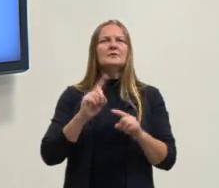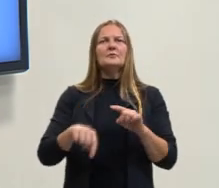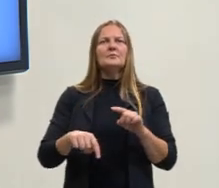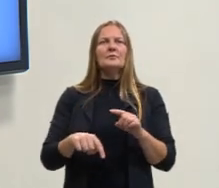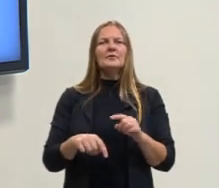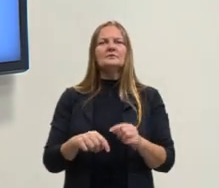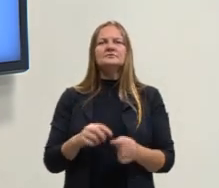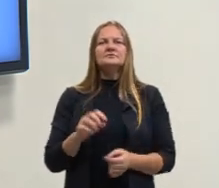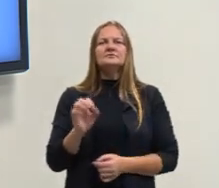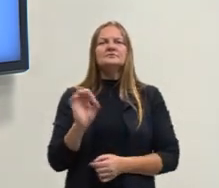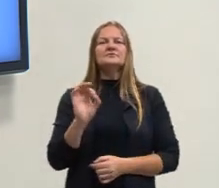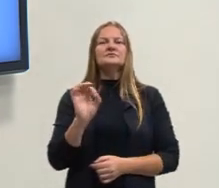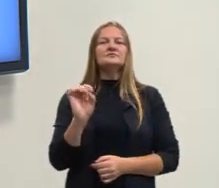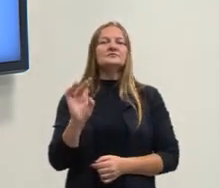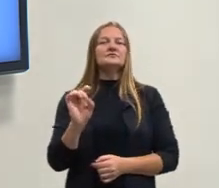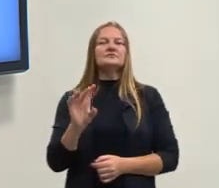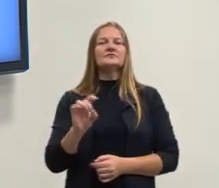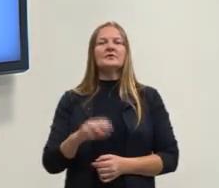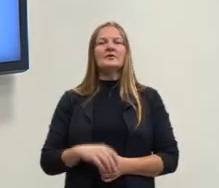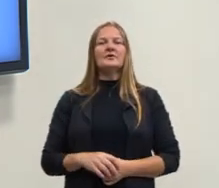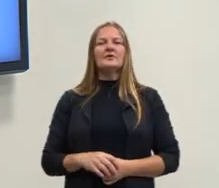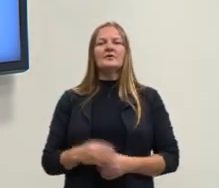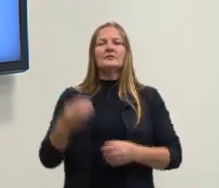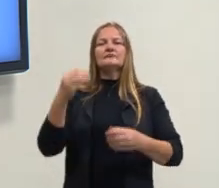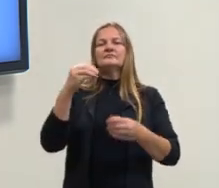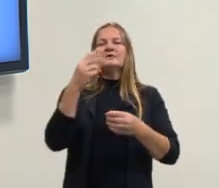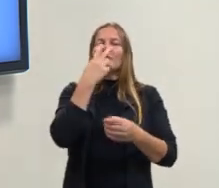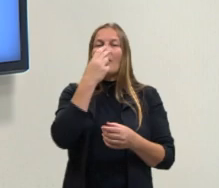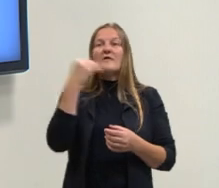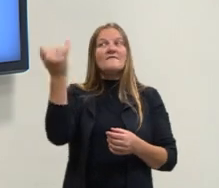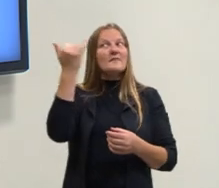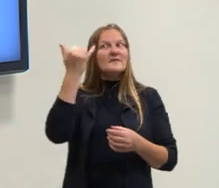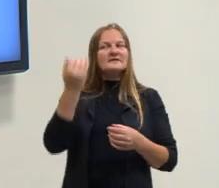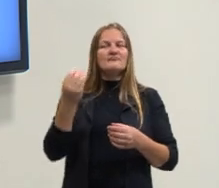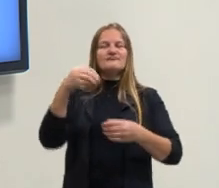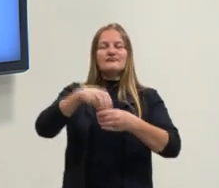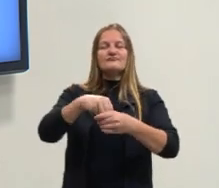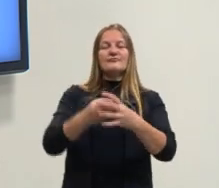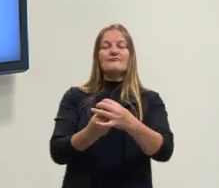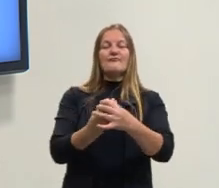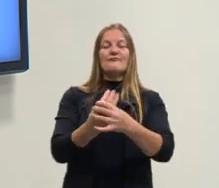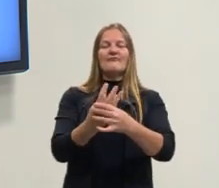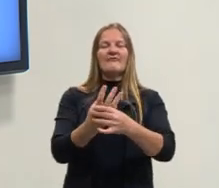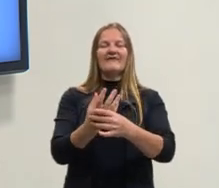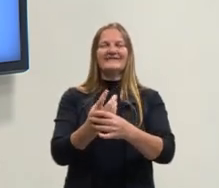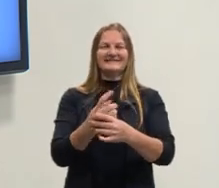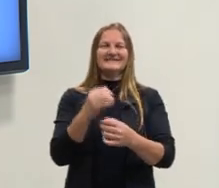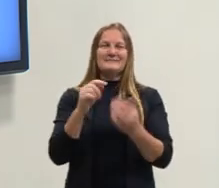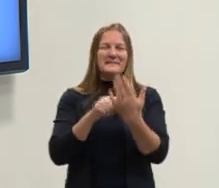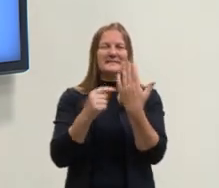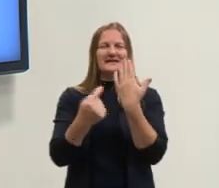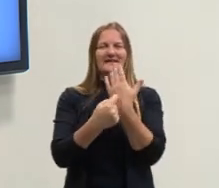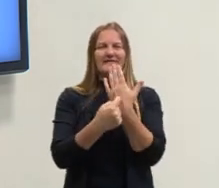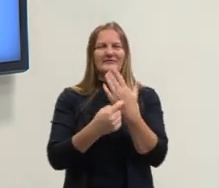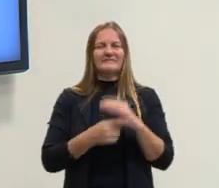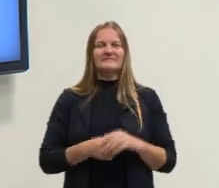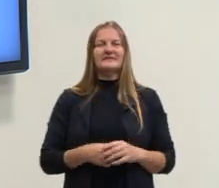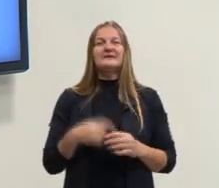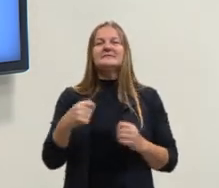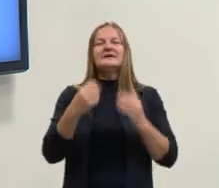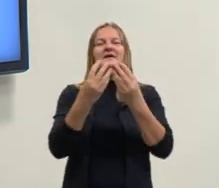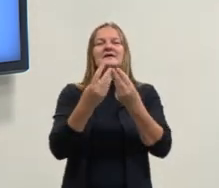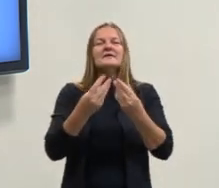pode ser continuado assim plantei informação aqui precisa ter uma continuidade precisa ser